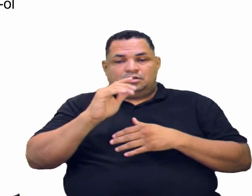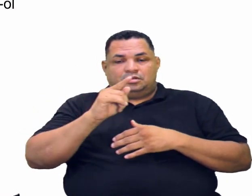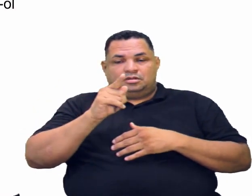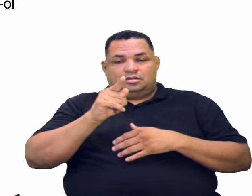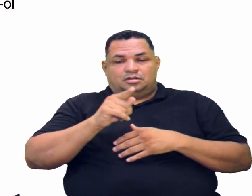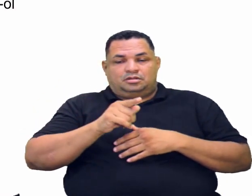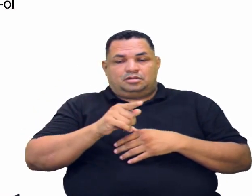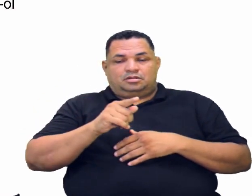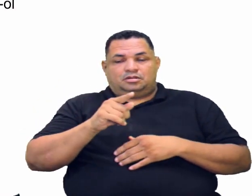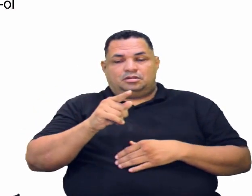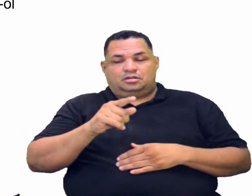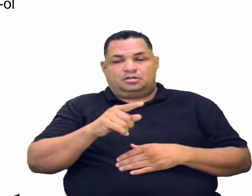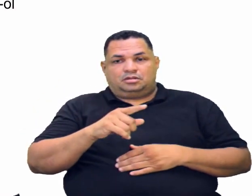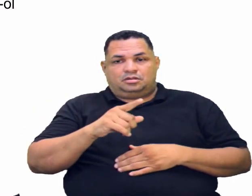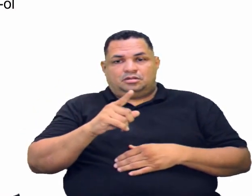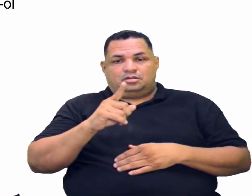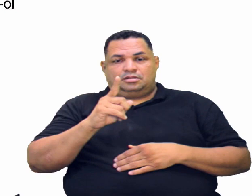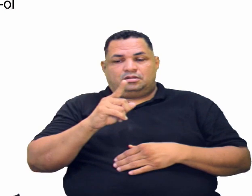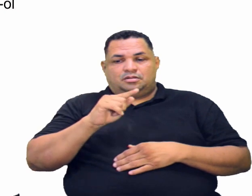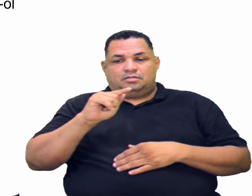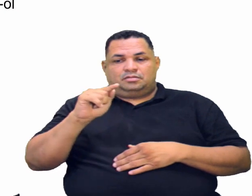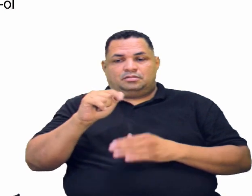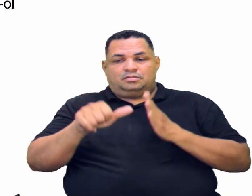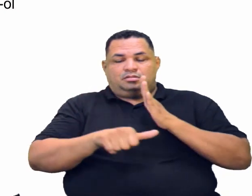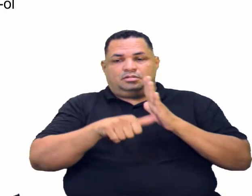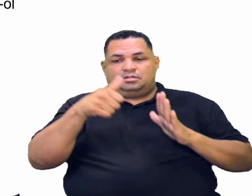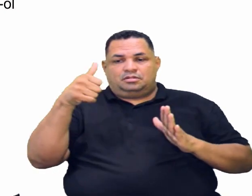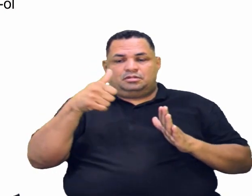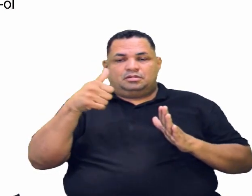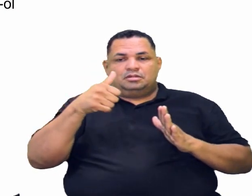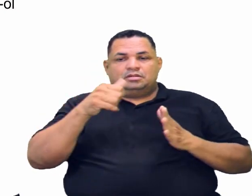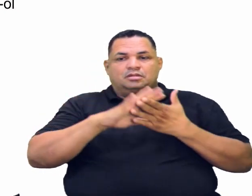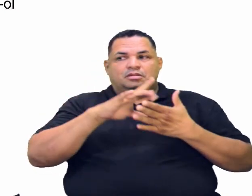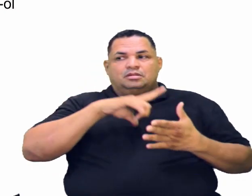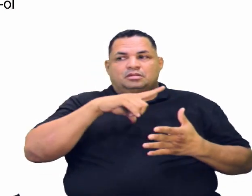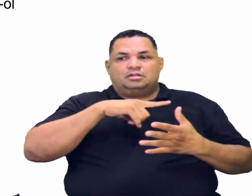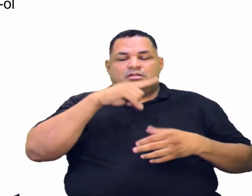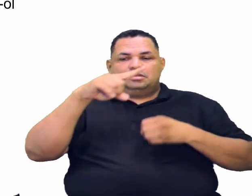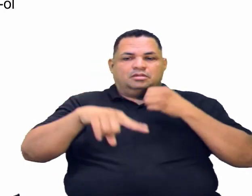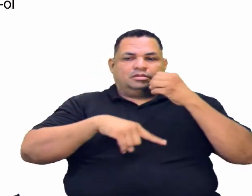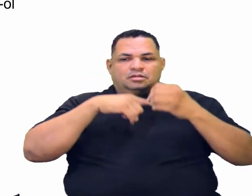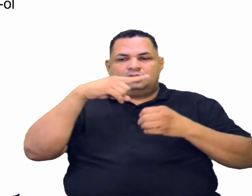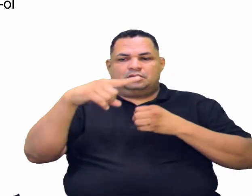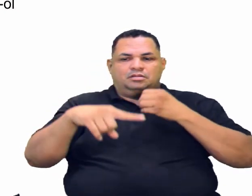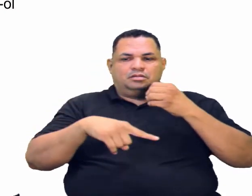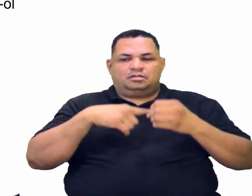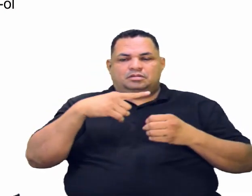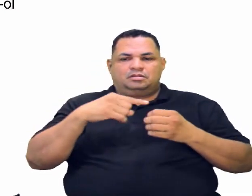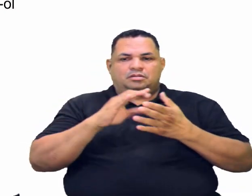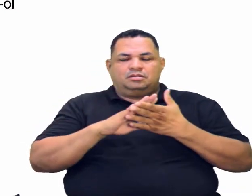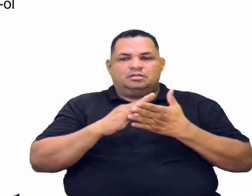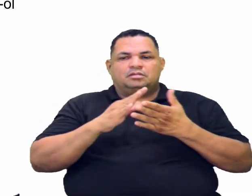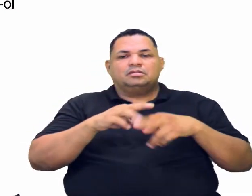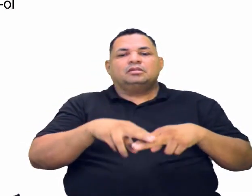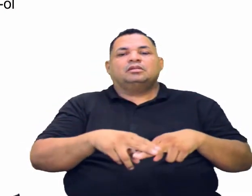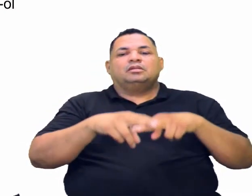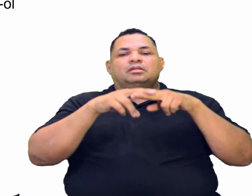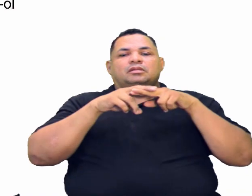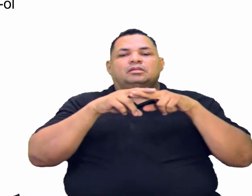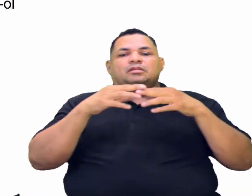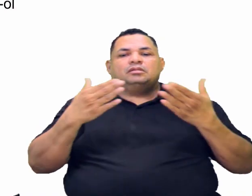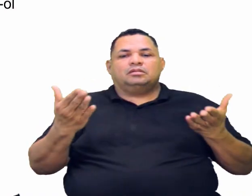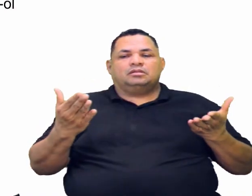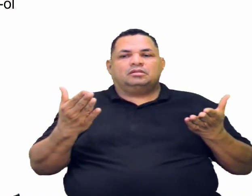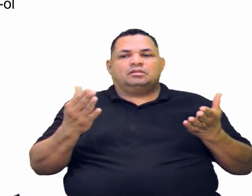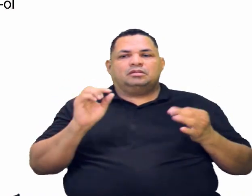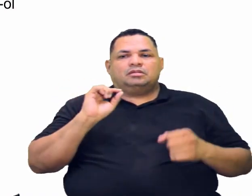cara aqui, que era primário, passe a ser secundário. Tem dois átomos de carbono ligado a ele agora. Por isso que,